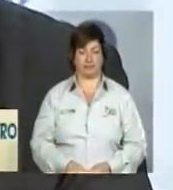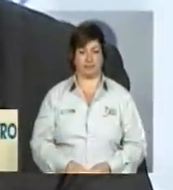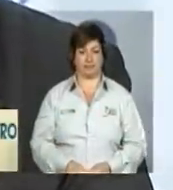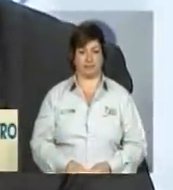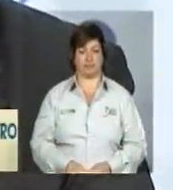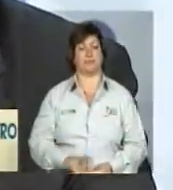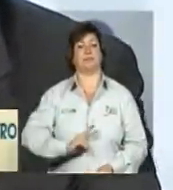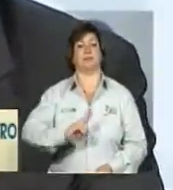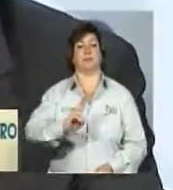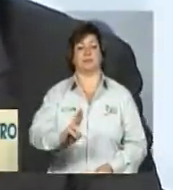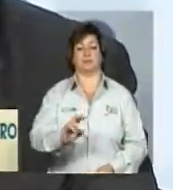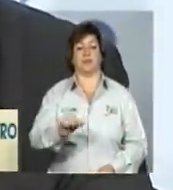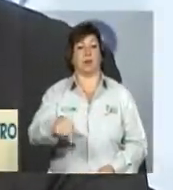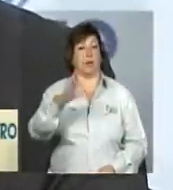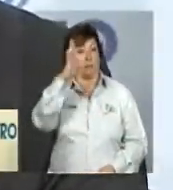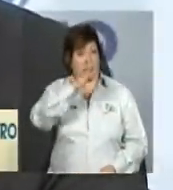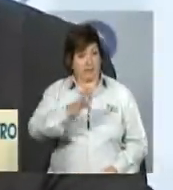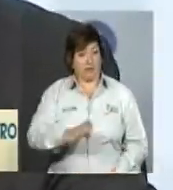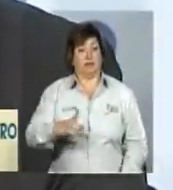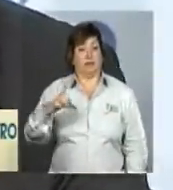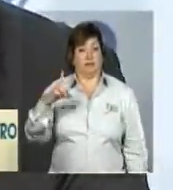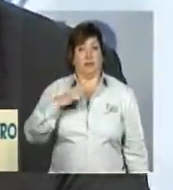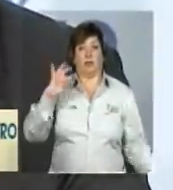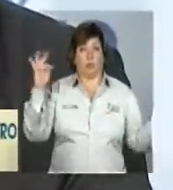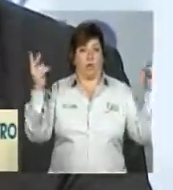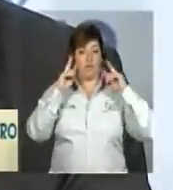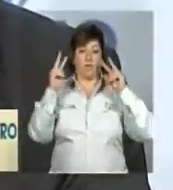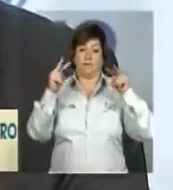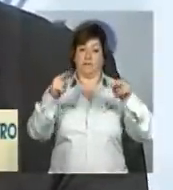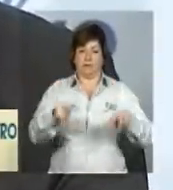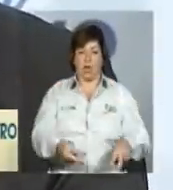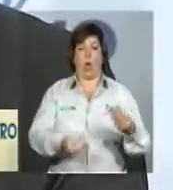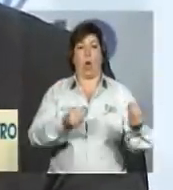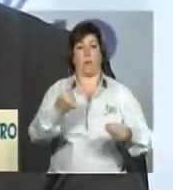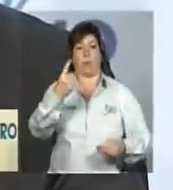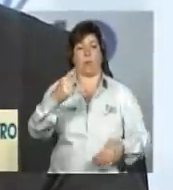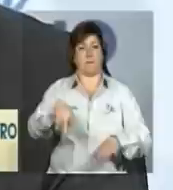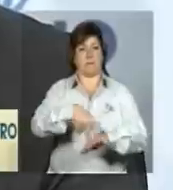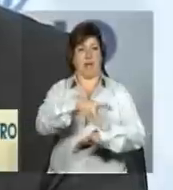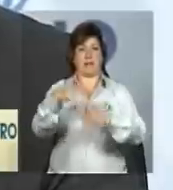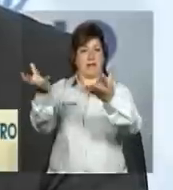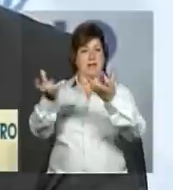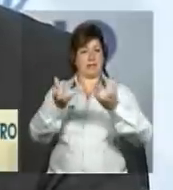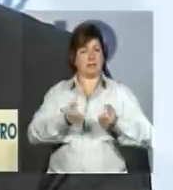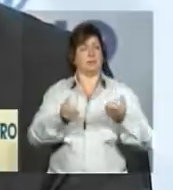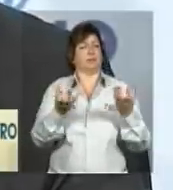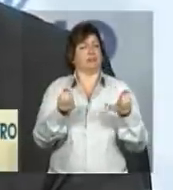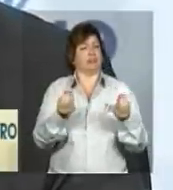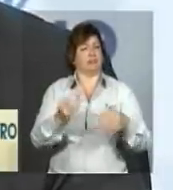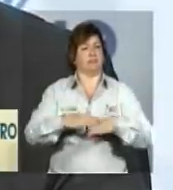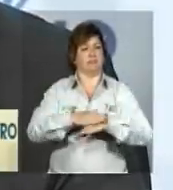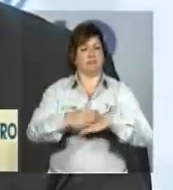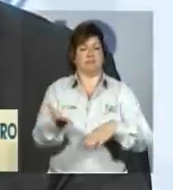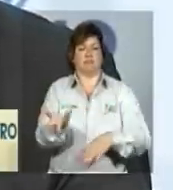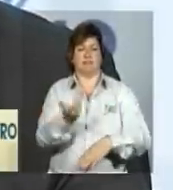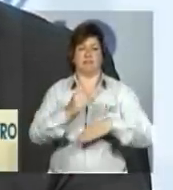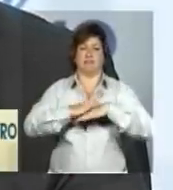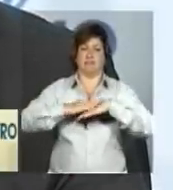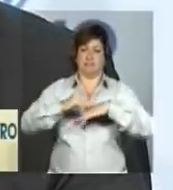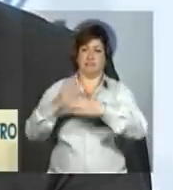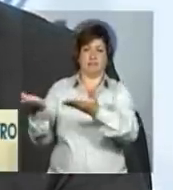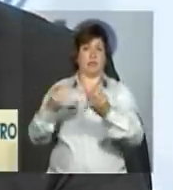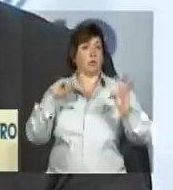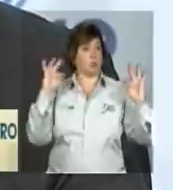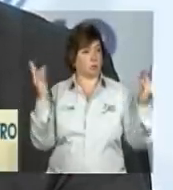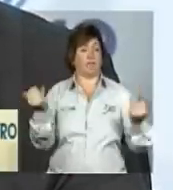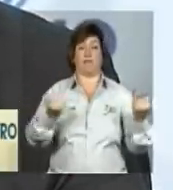O Brasil está sendo visto como um país anfitrião extremamente acolhedor. Acho que tem sido esses os